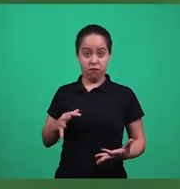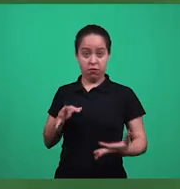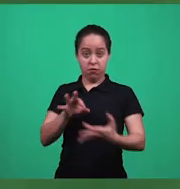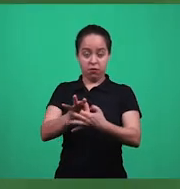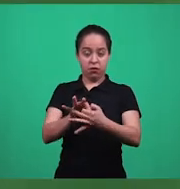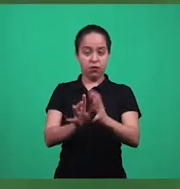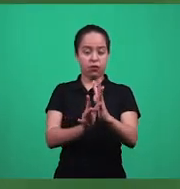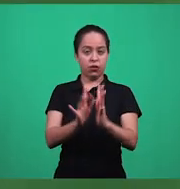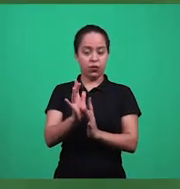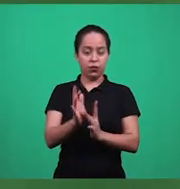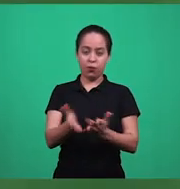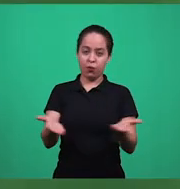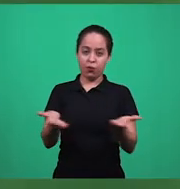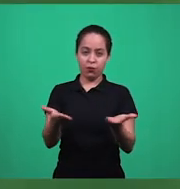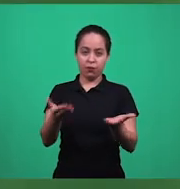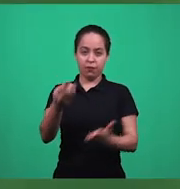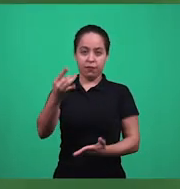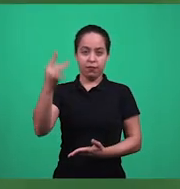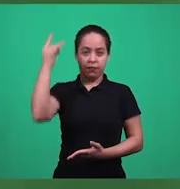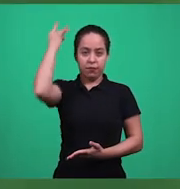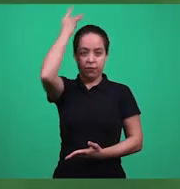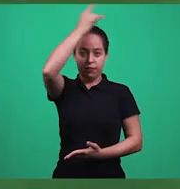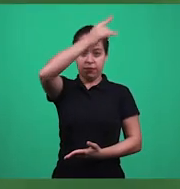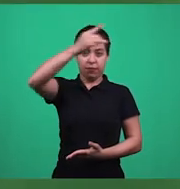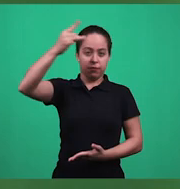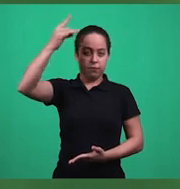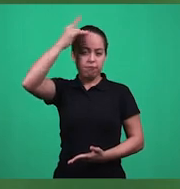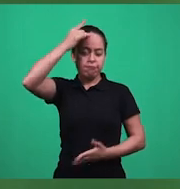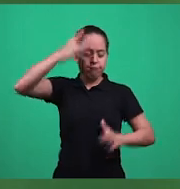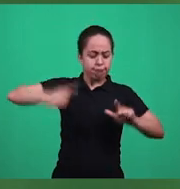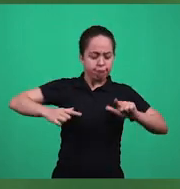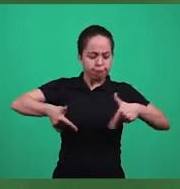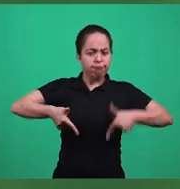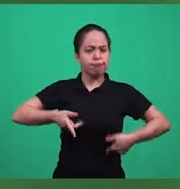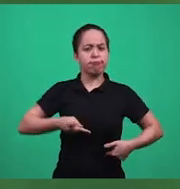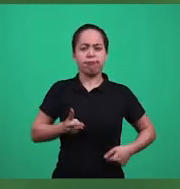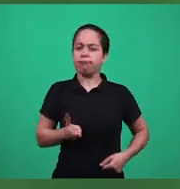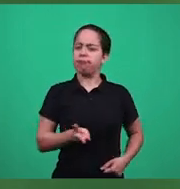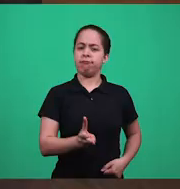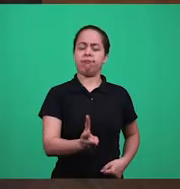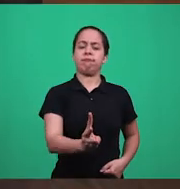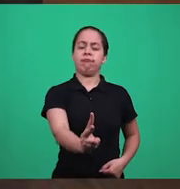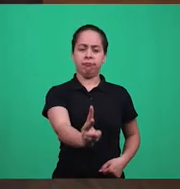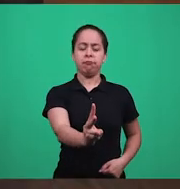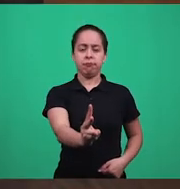a manifestação do Espírito Santo é contínua.